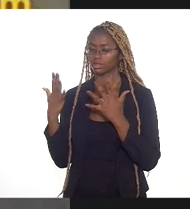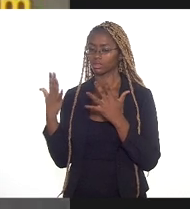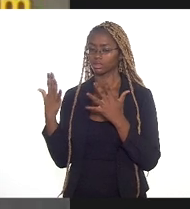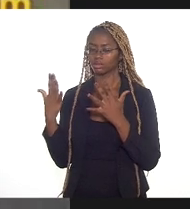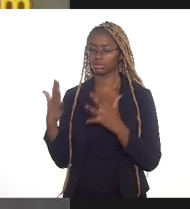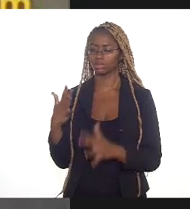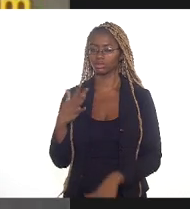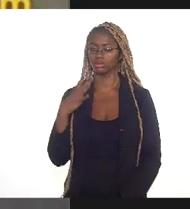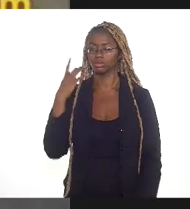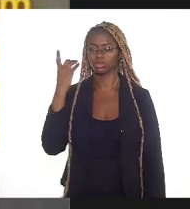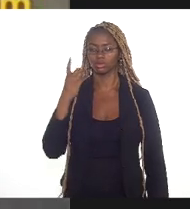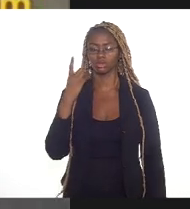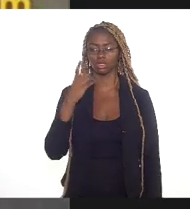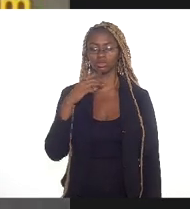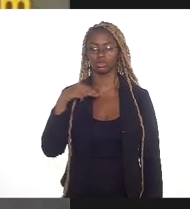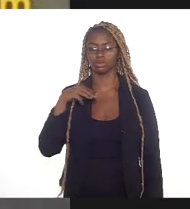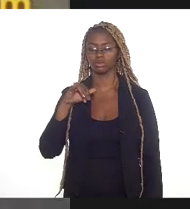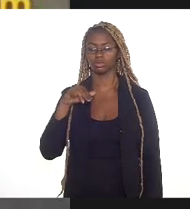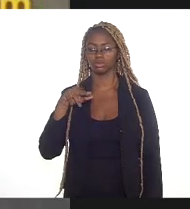Mink por